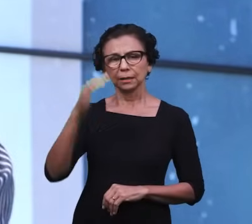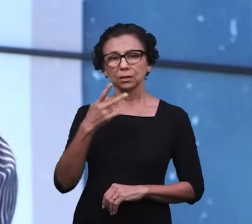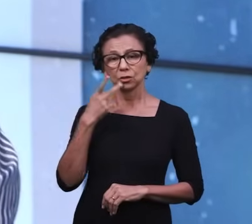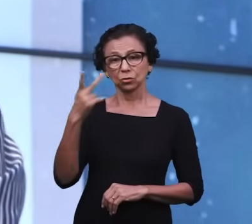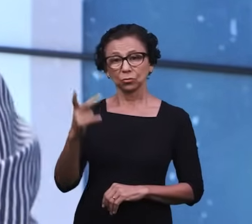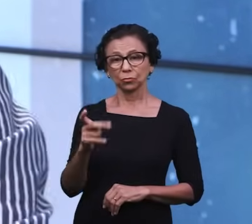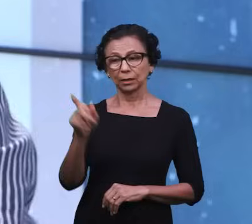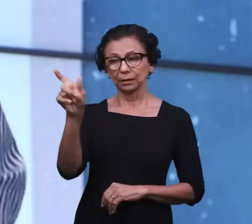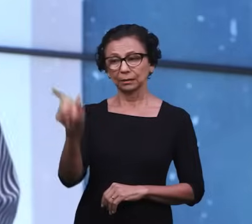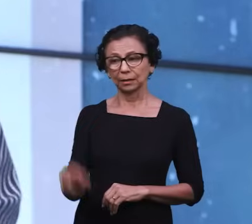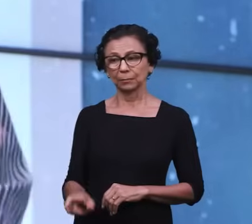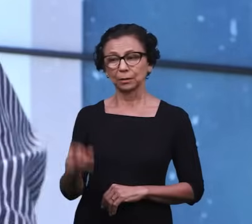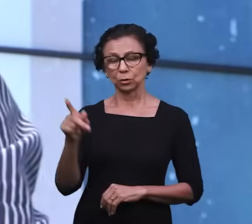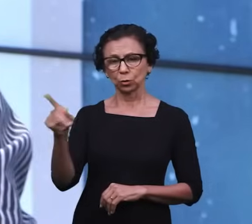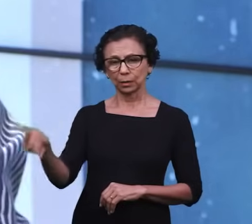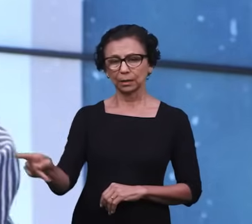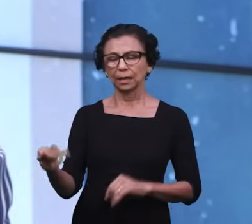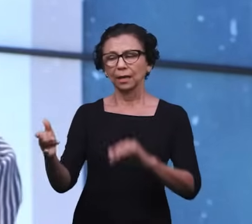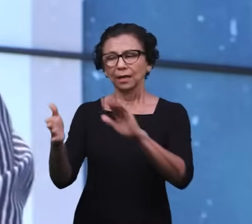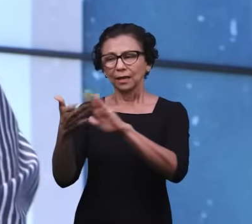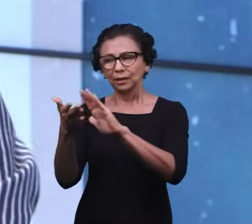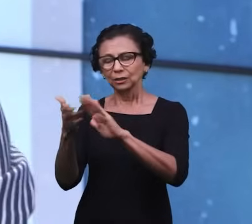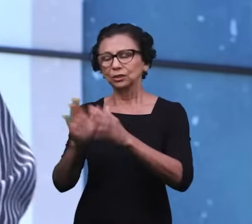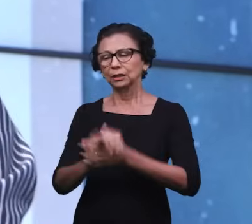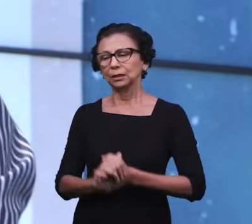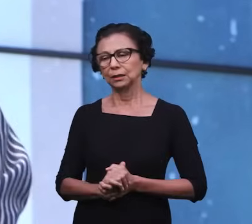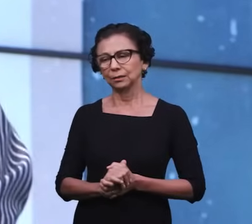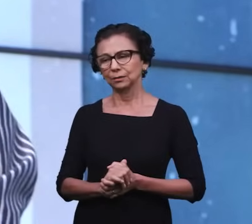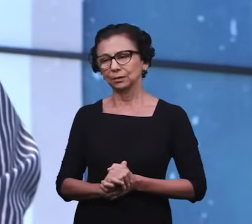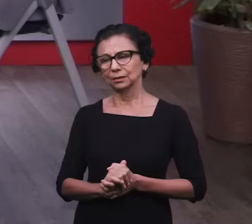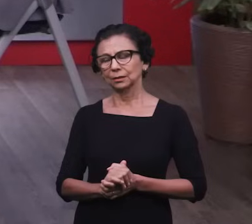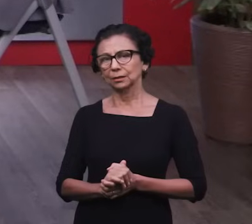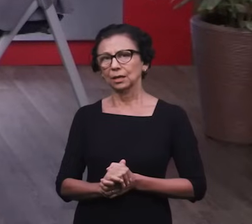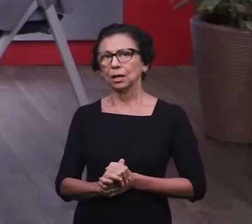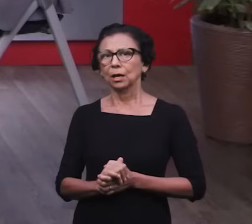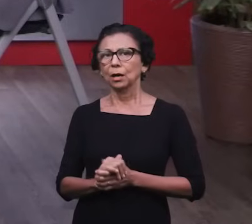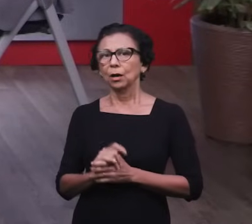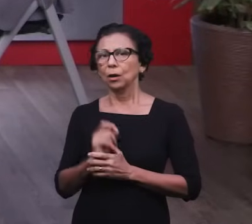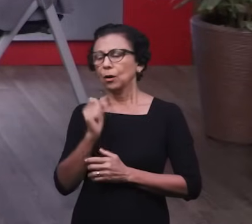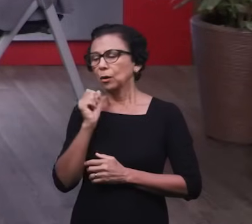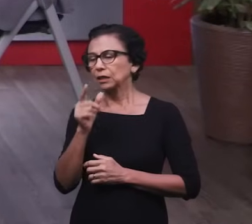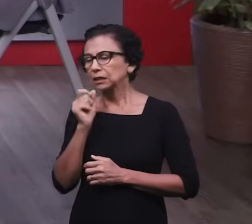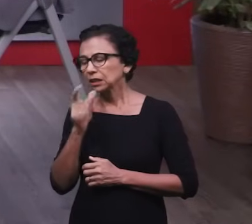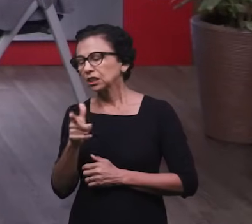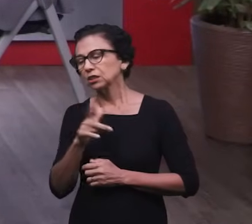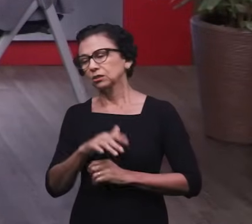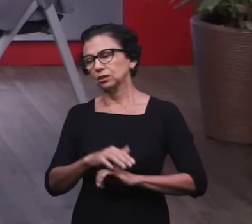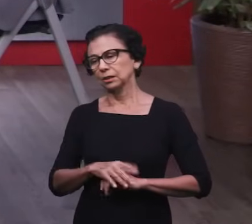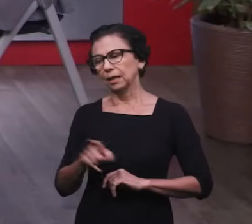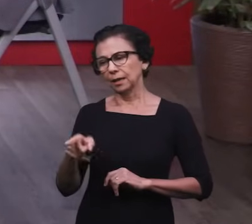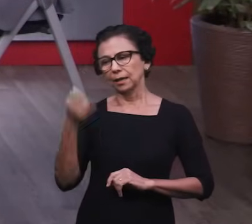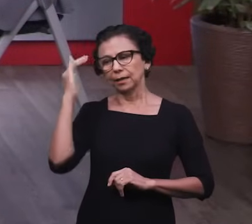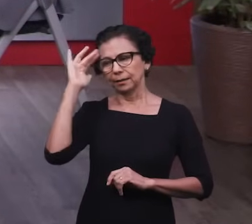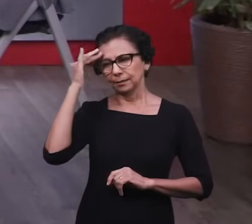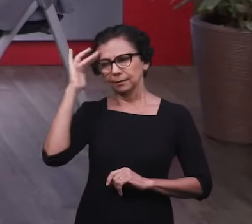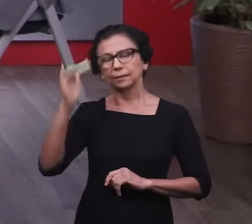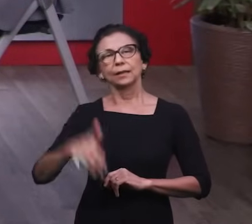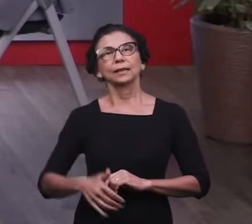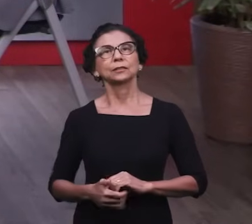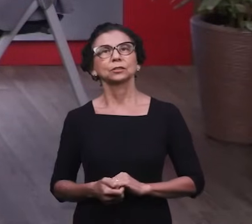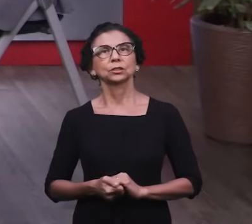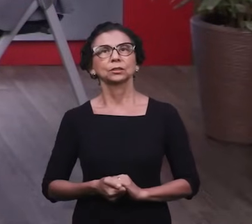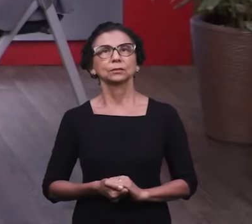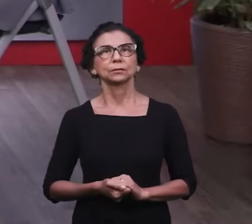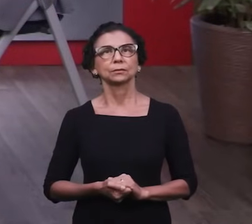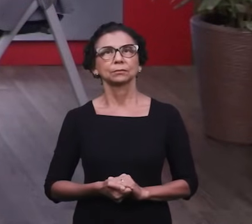sobre ele, elogios, críticas, chamando a atenção, entende tudo. E ele é uma criança que muitos pensariam, não